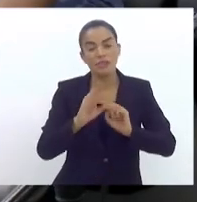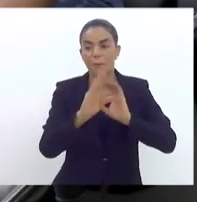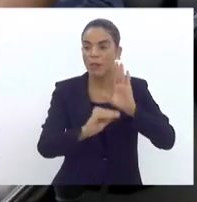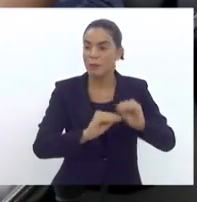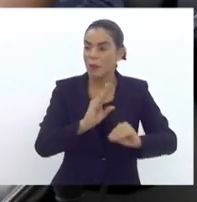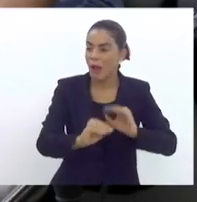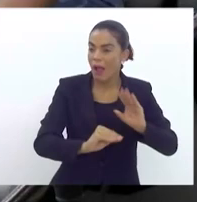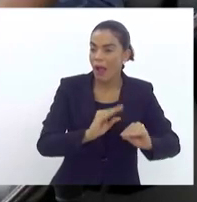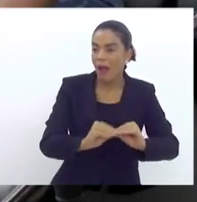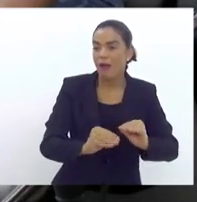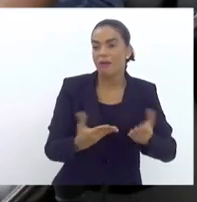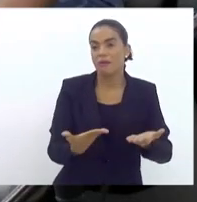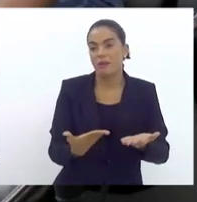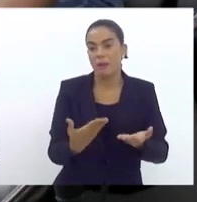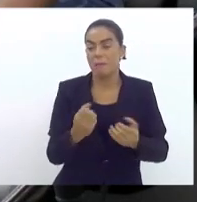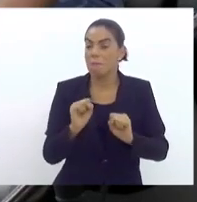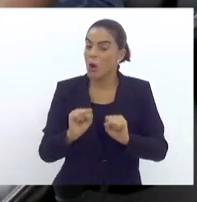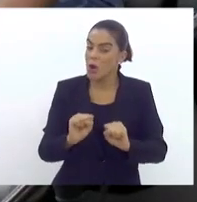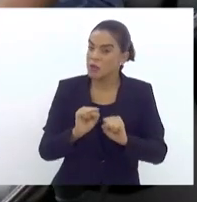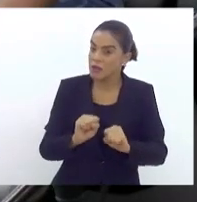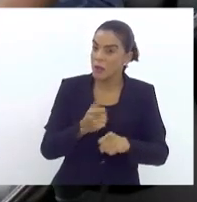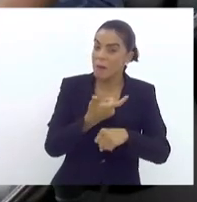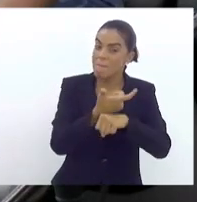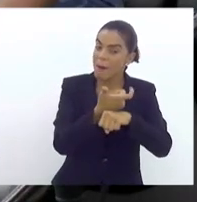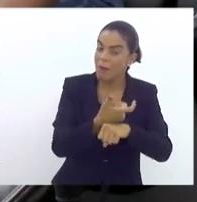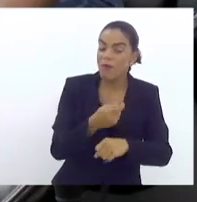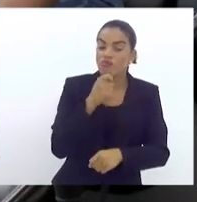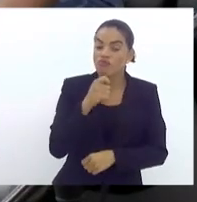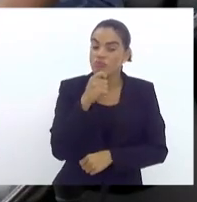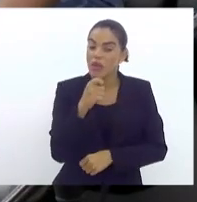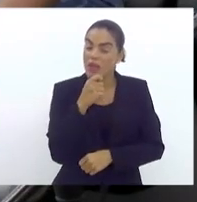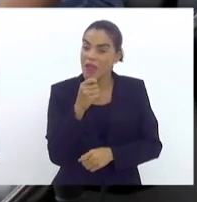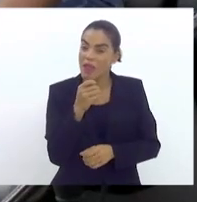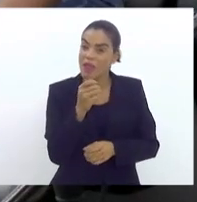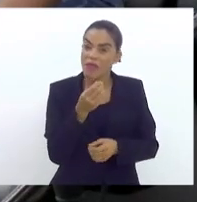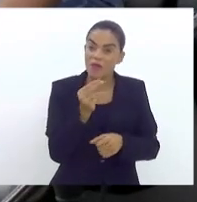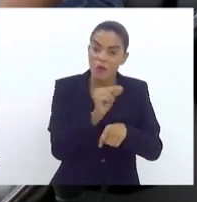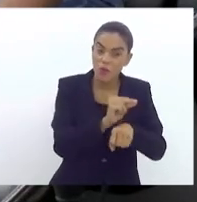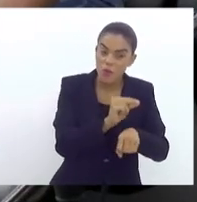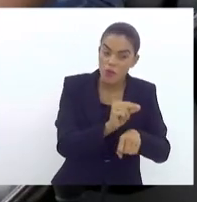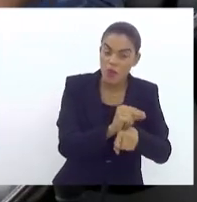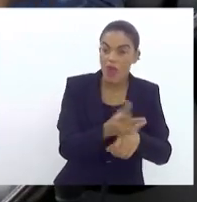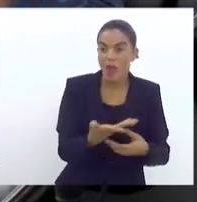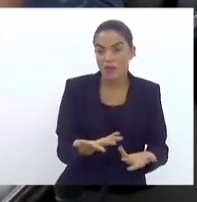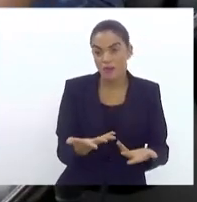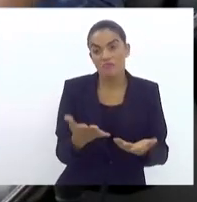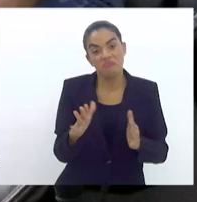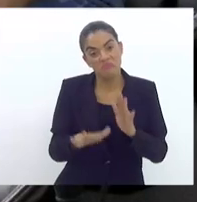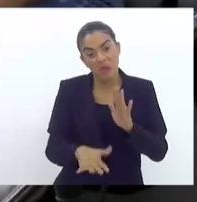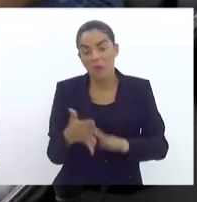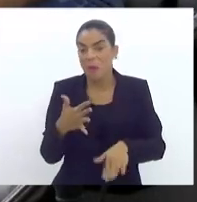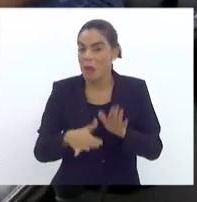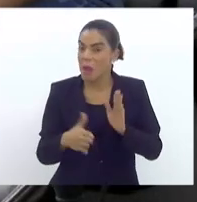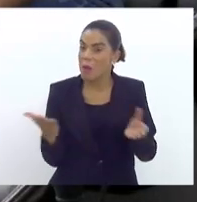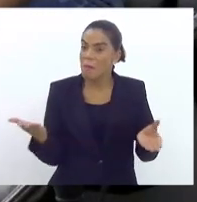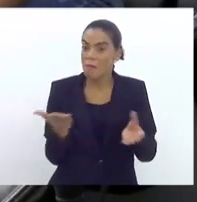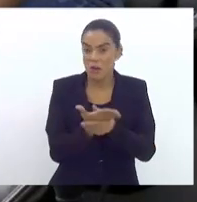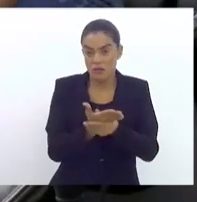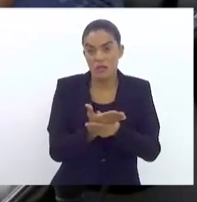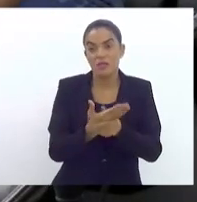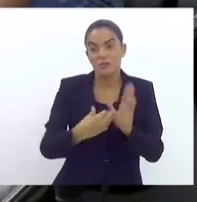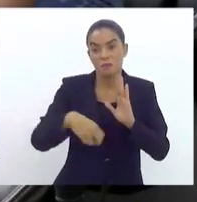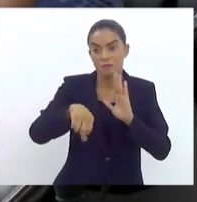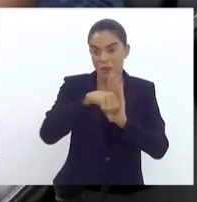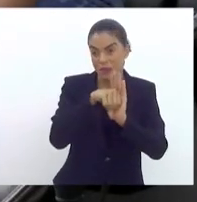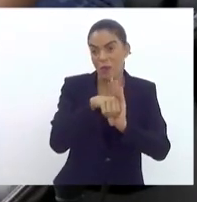pode ser uma prova que foi coletada sem dificuldade tecnológicos não aceito absolvido então é a parte de processo penal agora parte